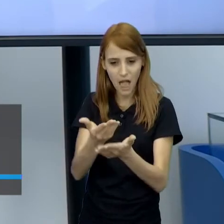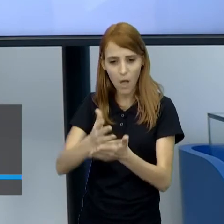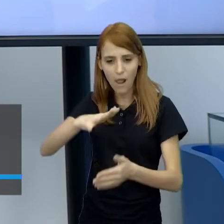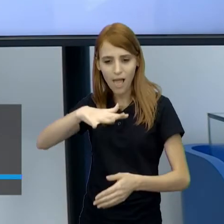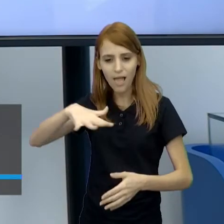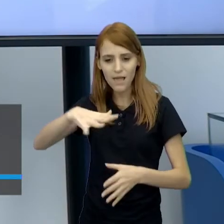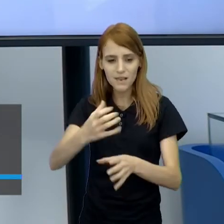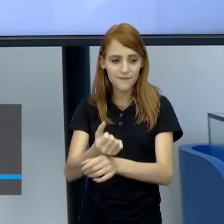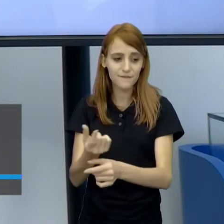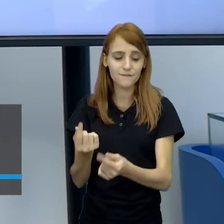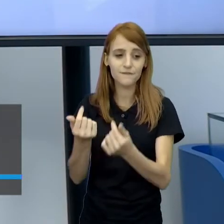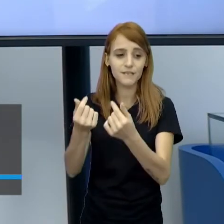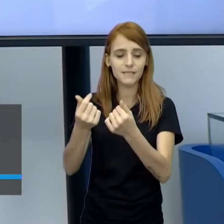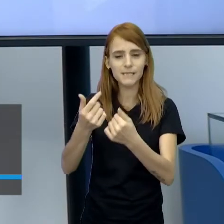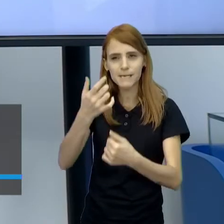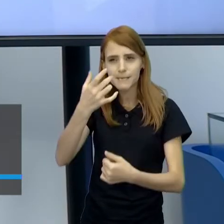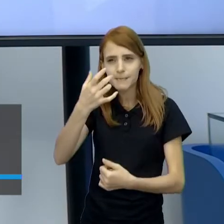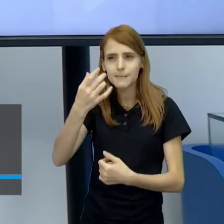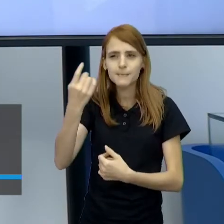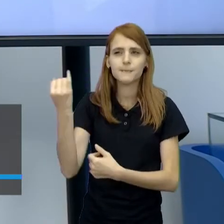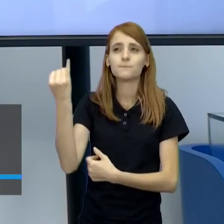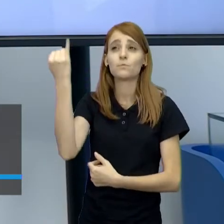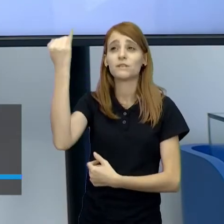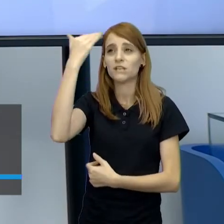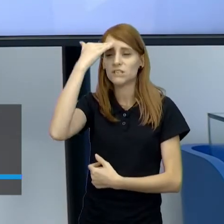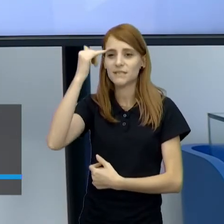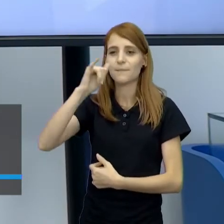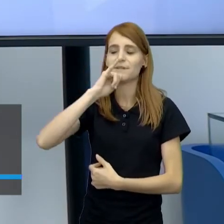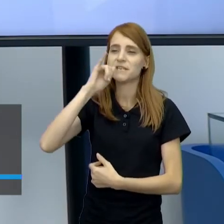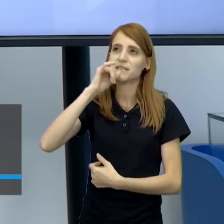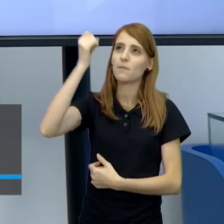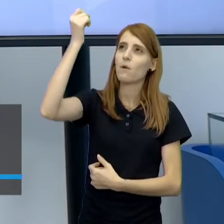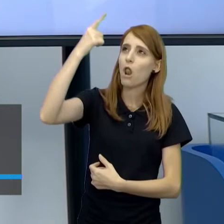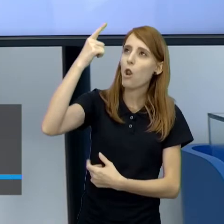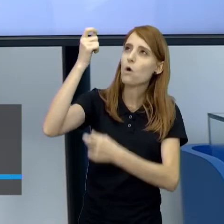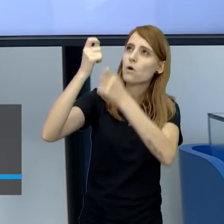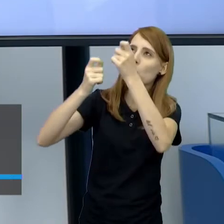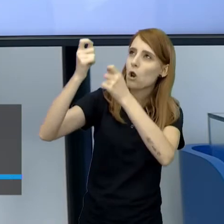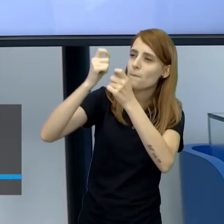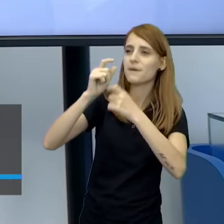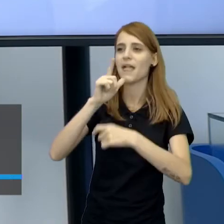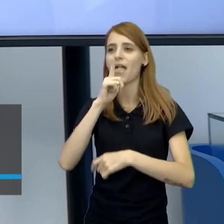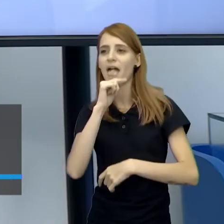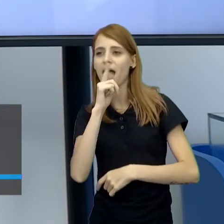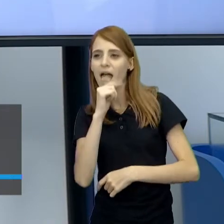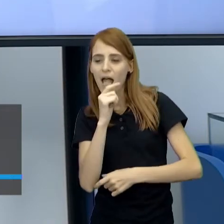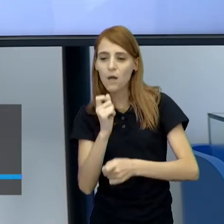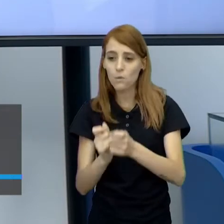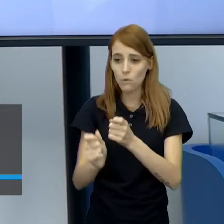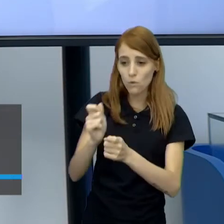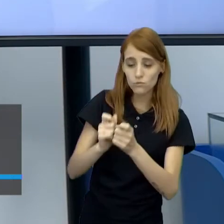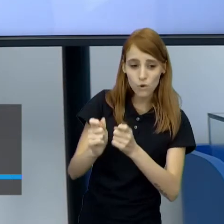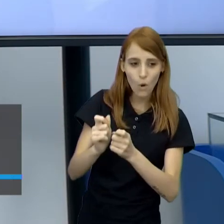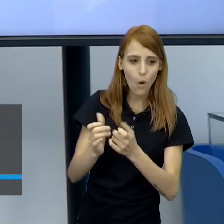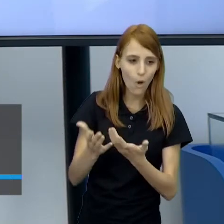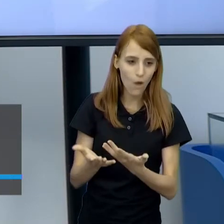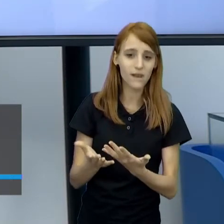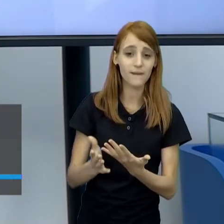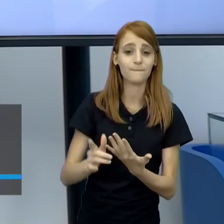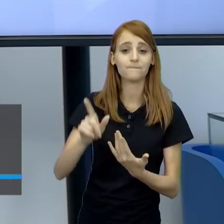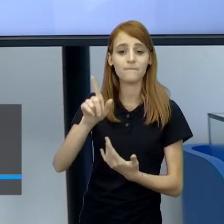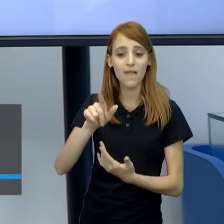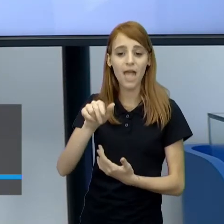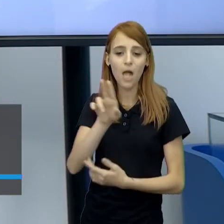venho falando do uso consciente de qualquer coisa, da lâmpada, da televisão, da água que a gente escova os dentes e deixa a torneira aberta. Esse